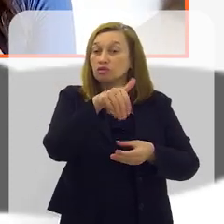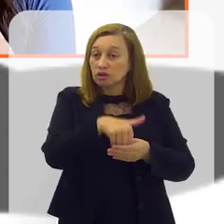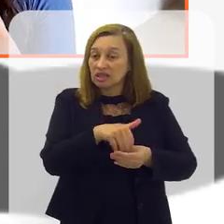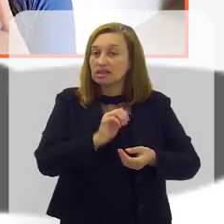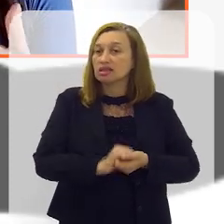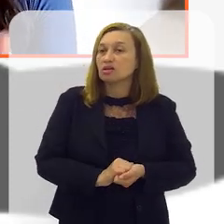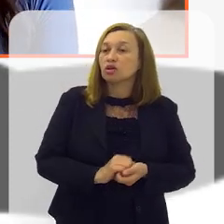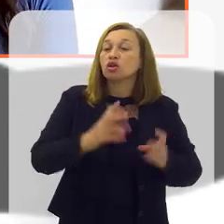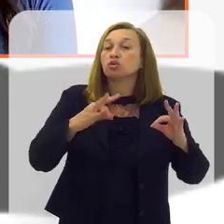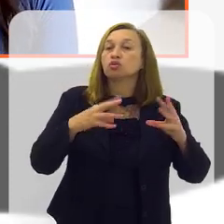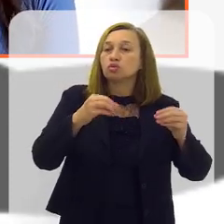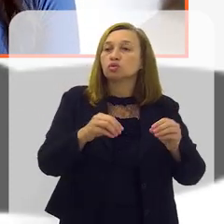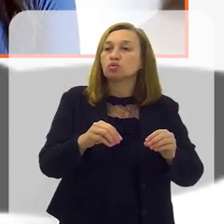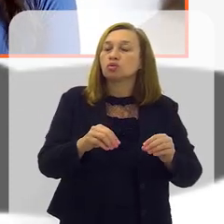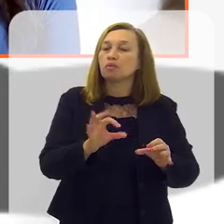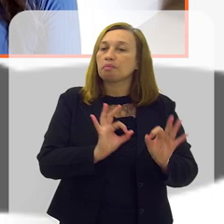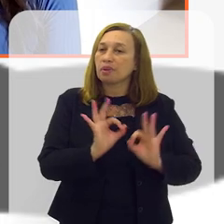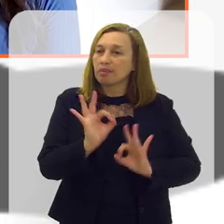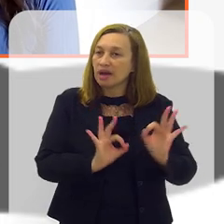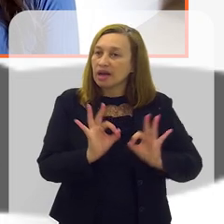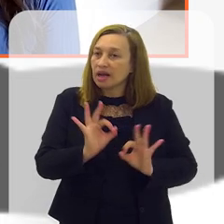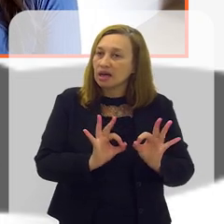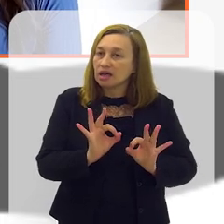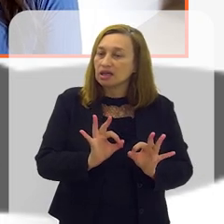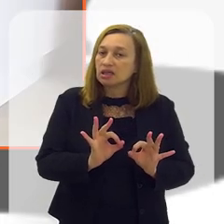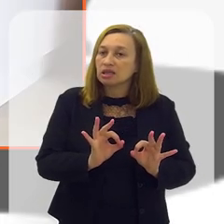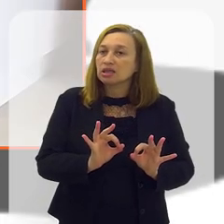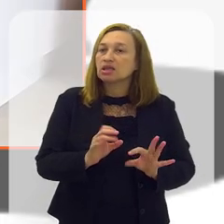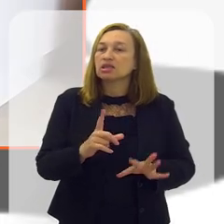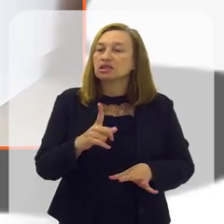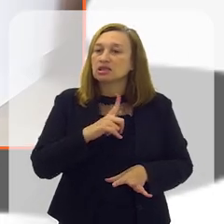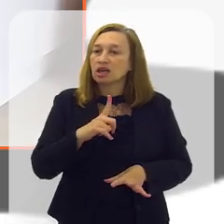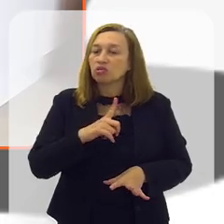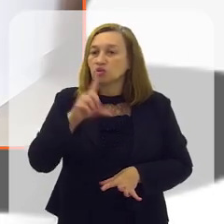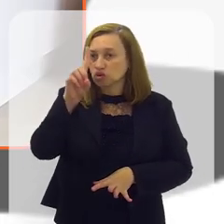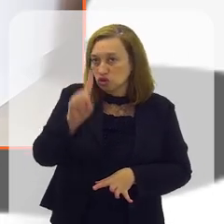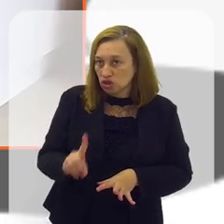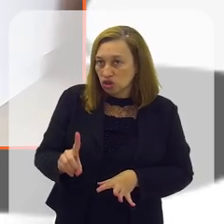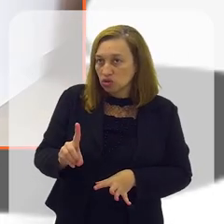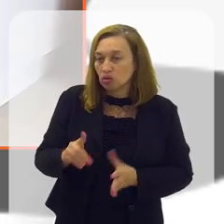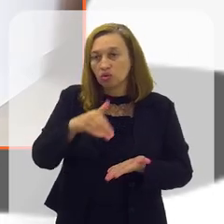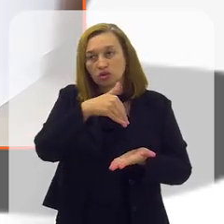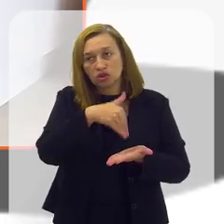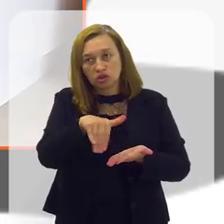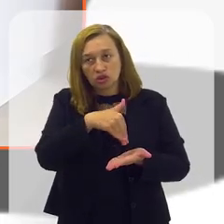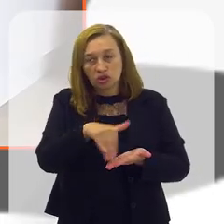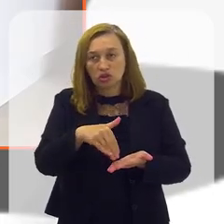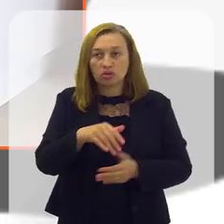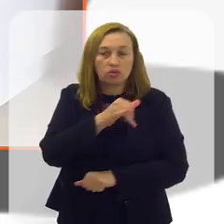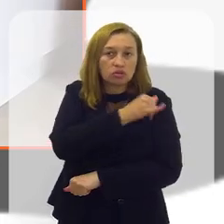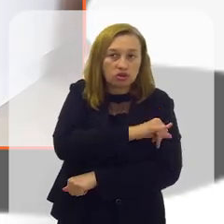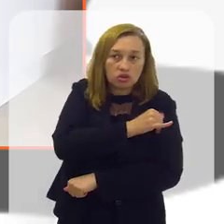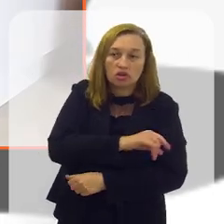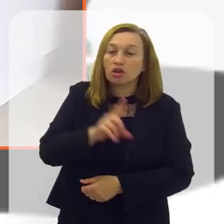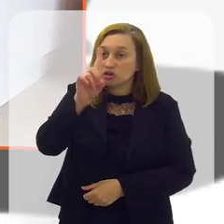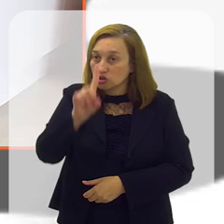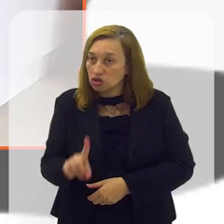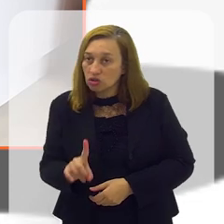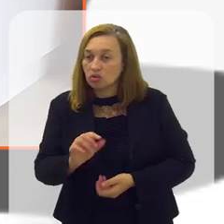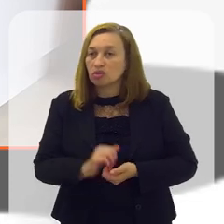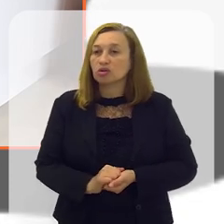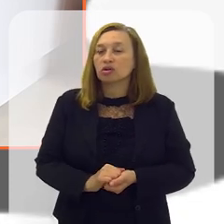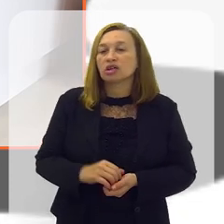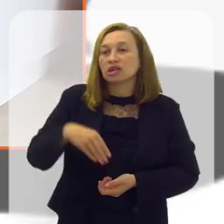assembleias, através de votação, tudo padronizado. E aí nós temos o diretor do escritório do Rio